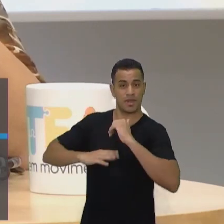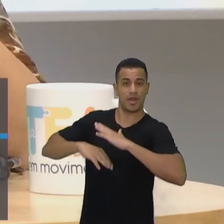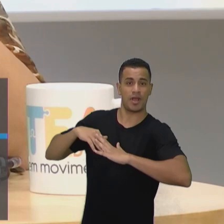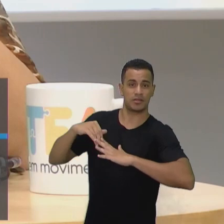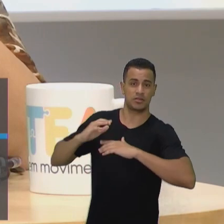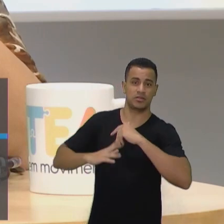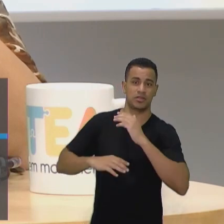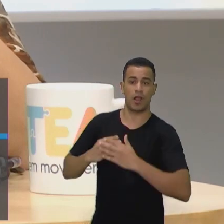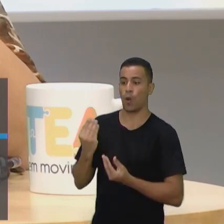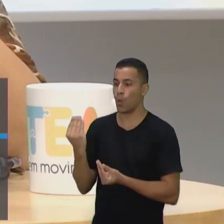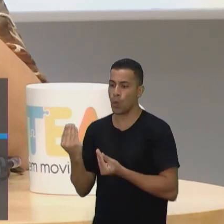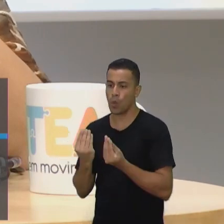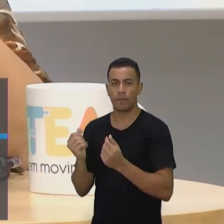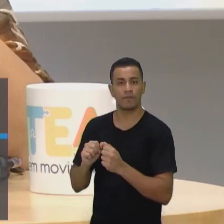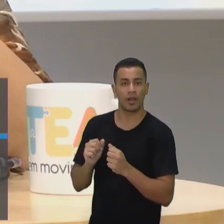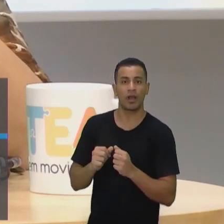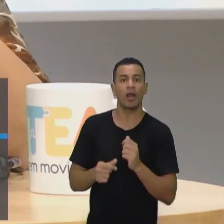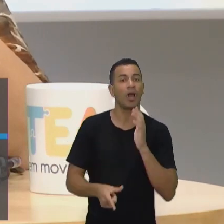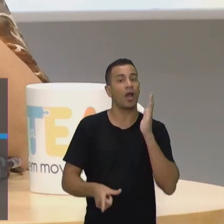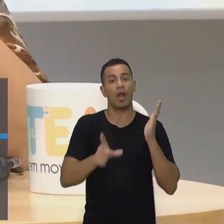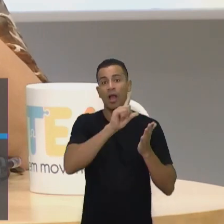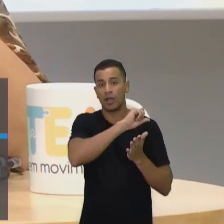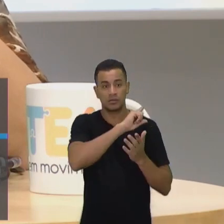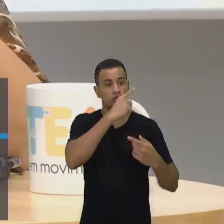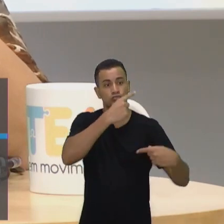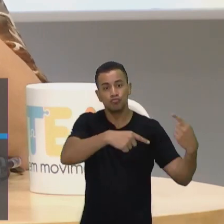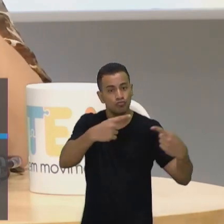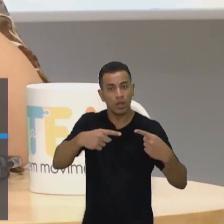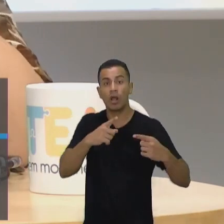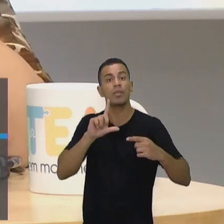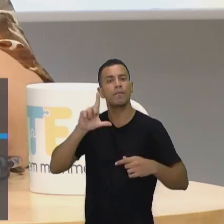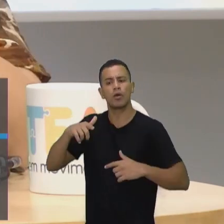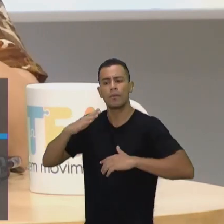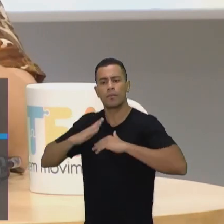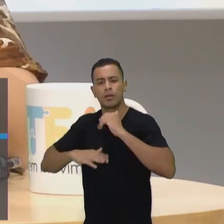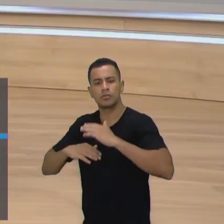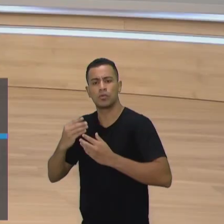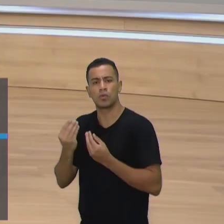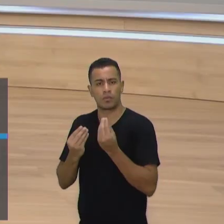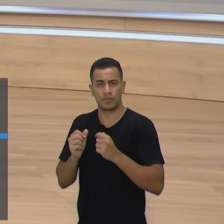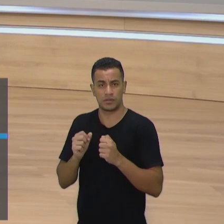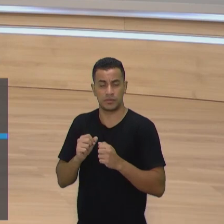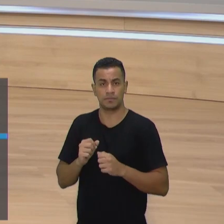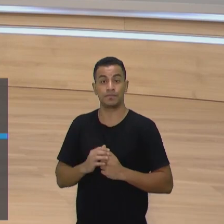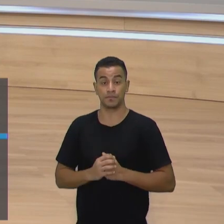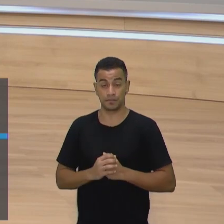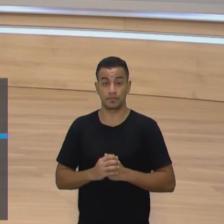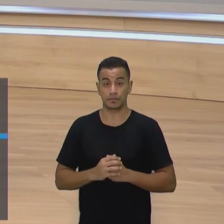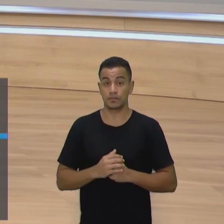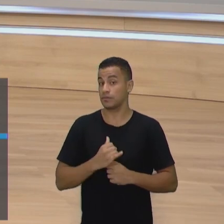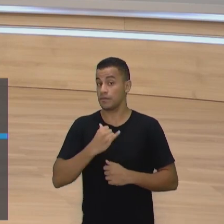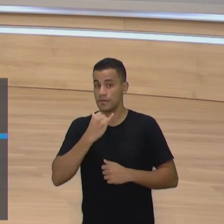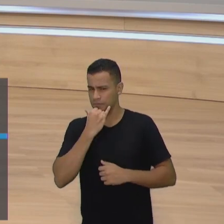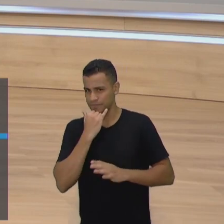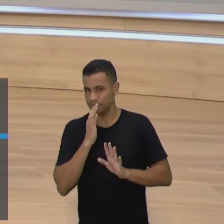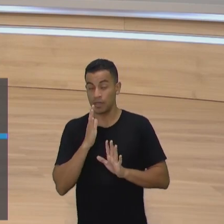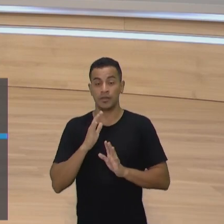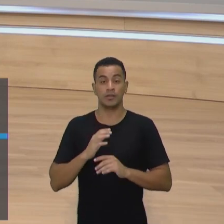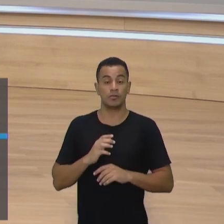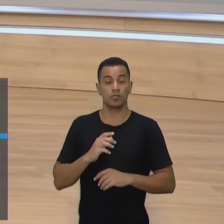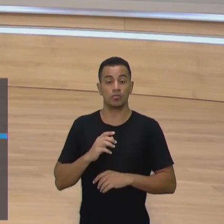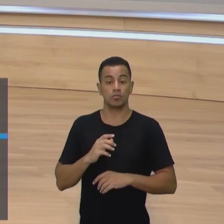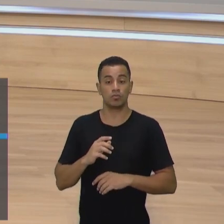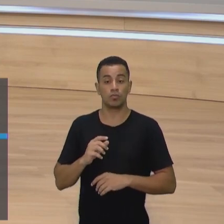discutido no mapa. E há um momento, eleito por isso como promova